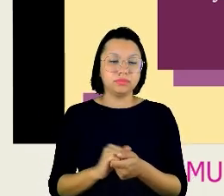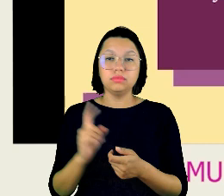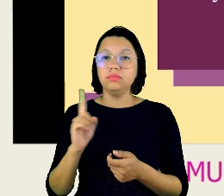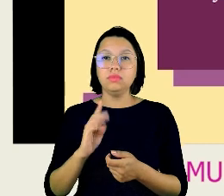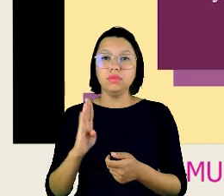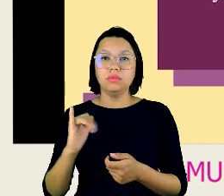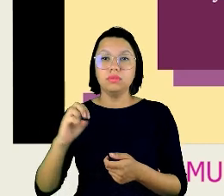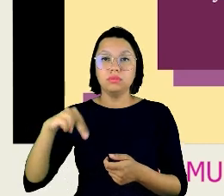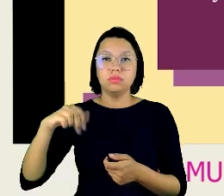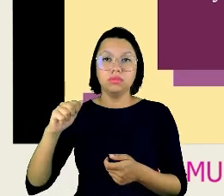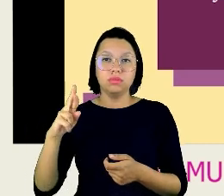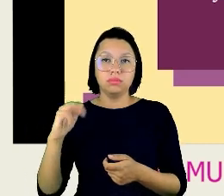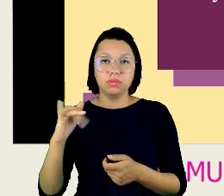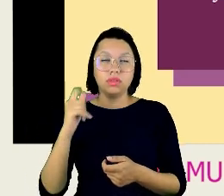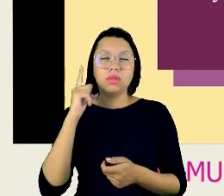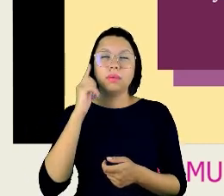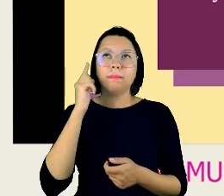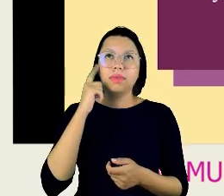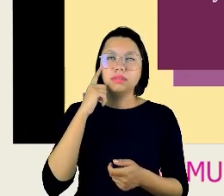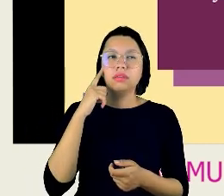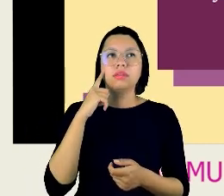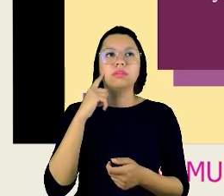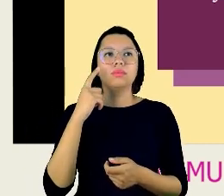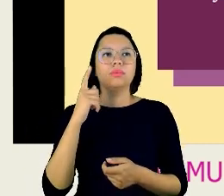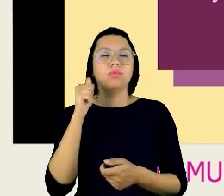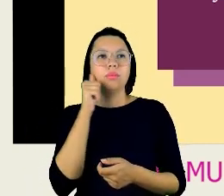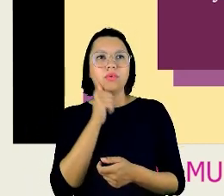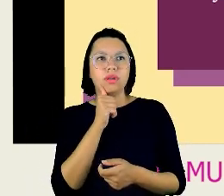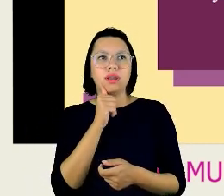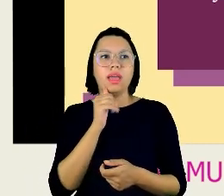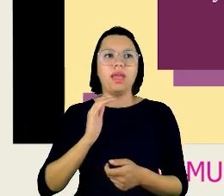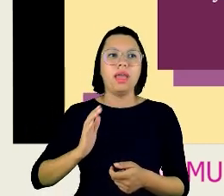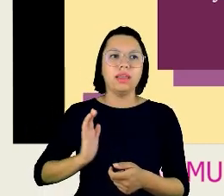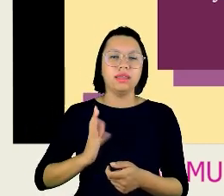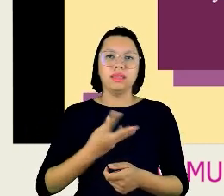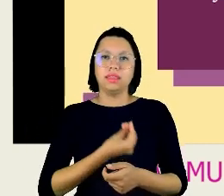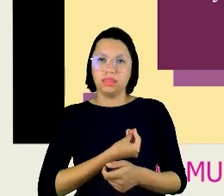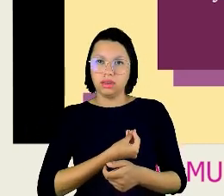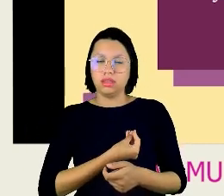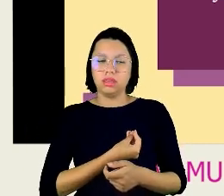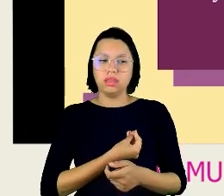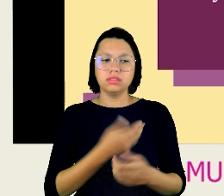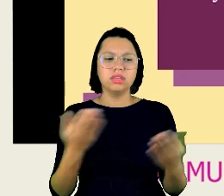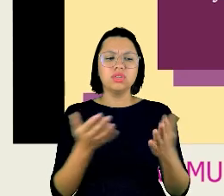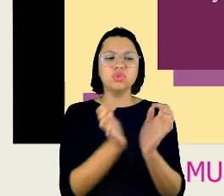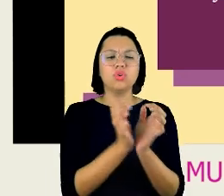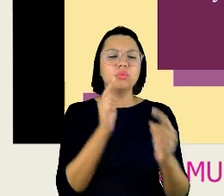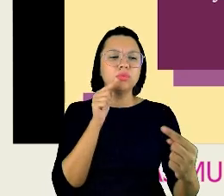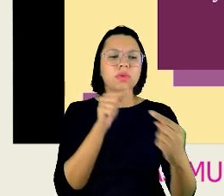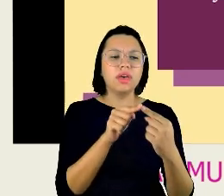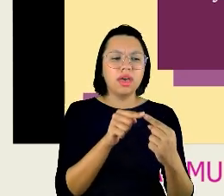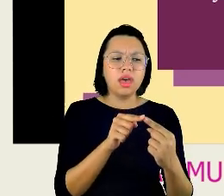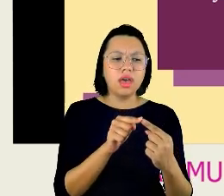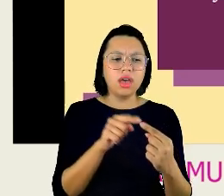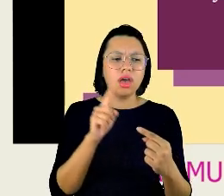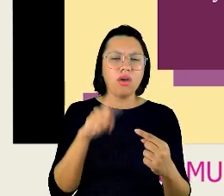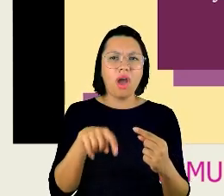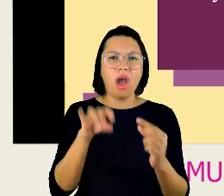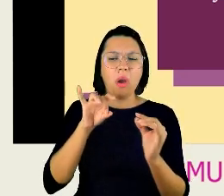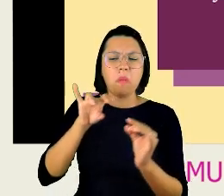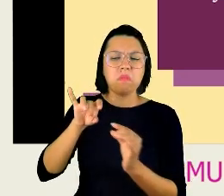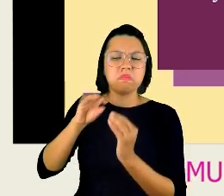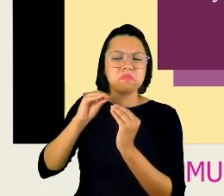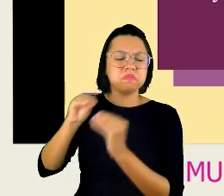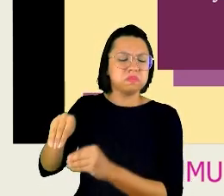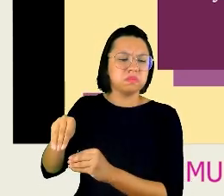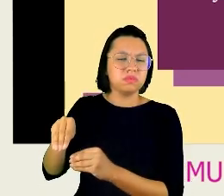várias mulheres, né, mulheres trans, esse grupo especificamente foi muito relegado, né, durante